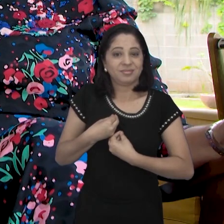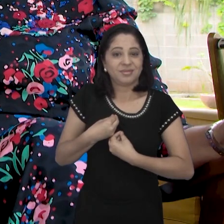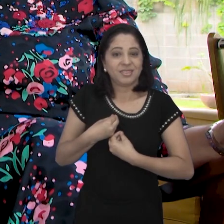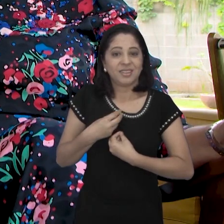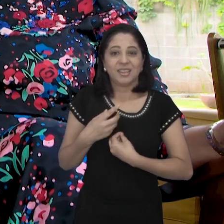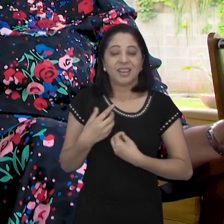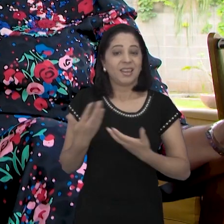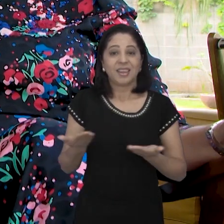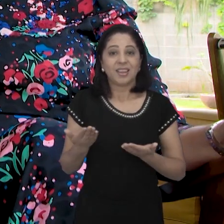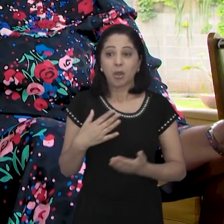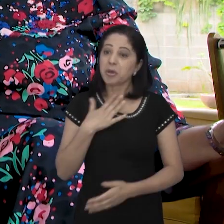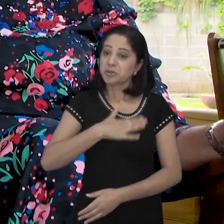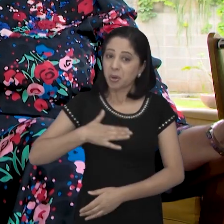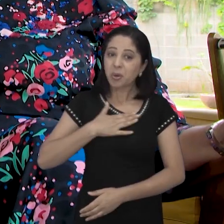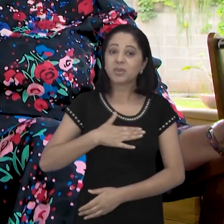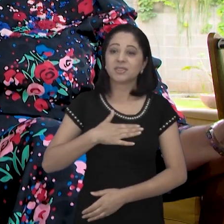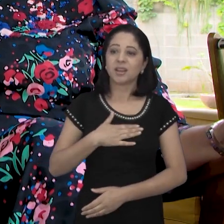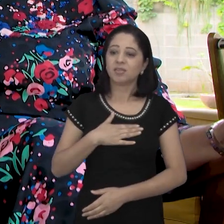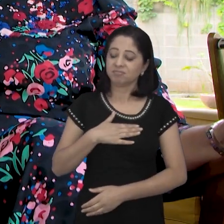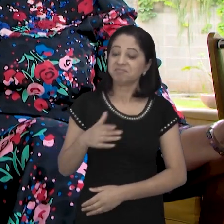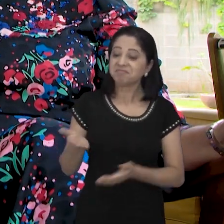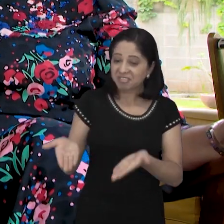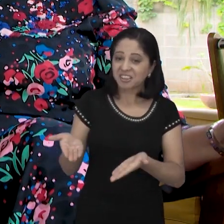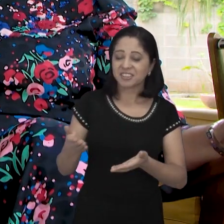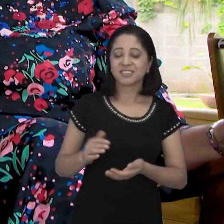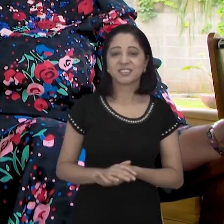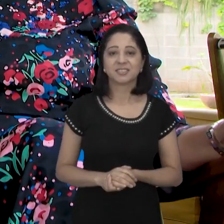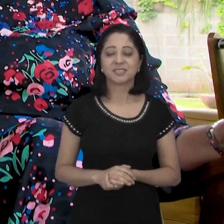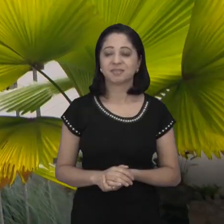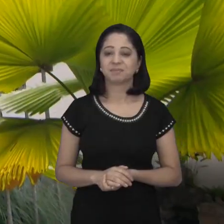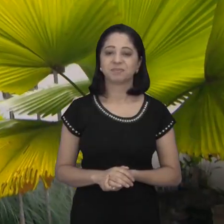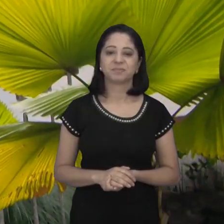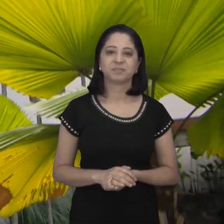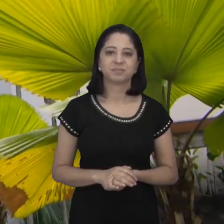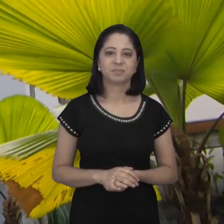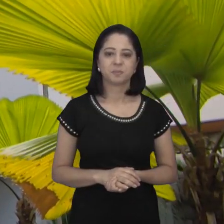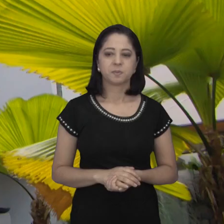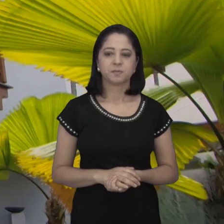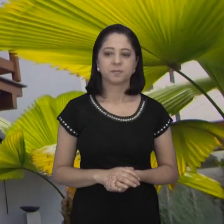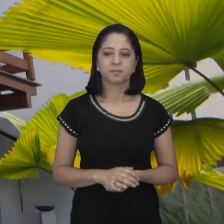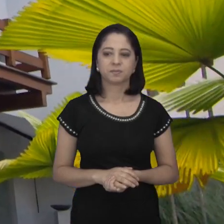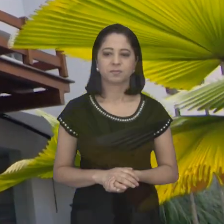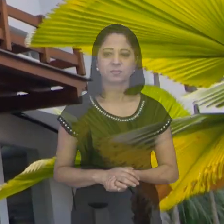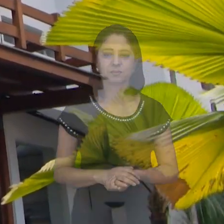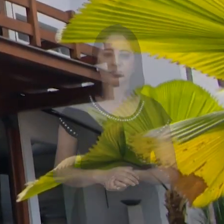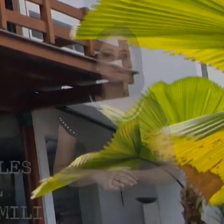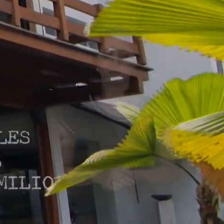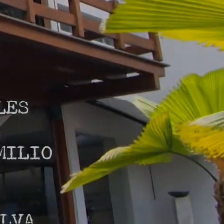fechada. E nós abrimos, gostamos, falamos, é essa.